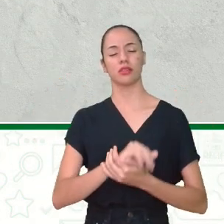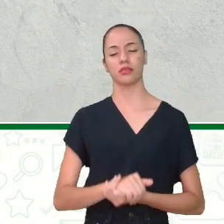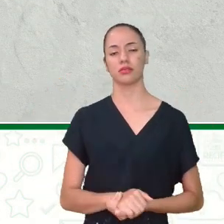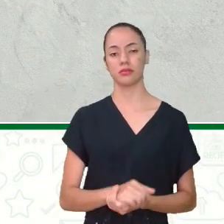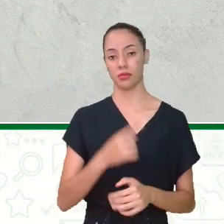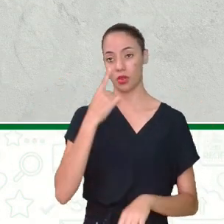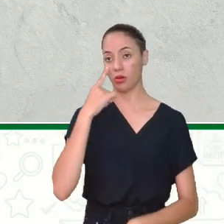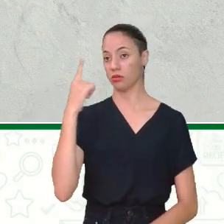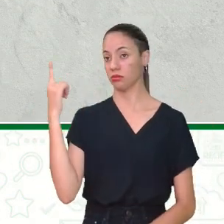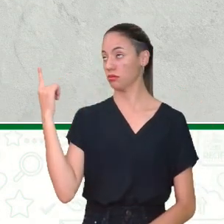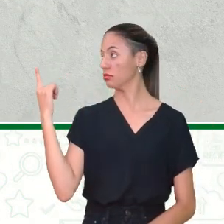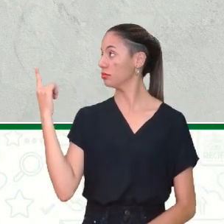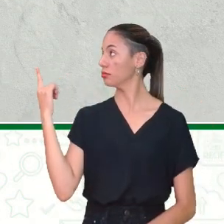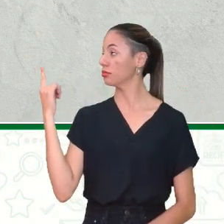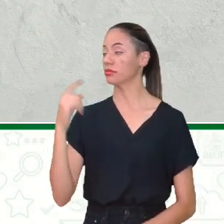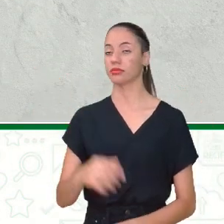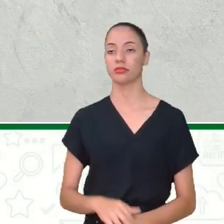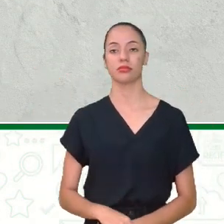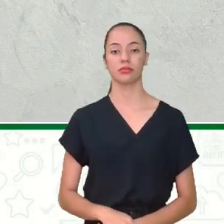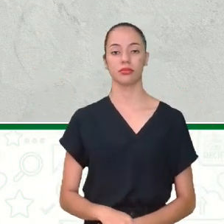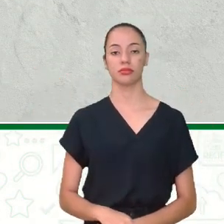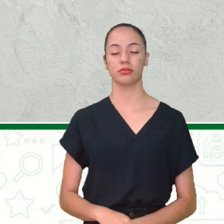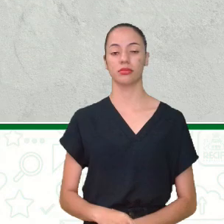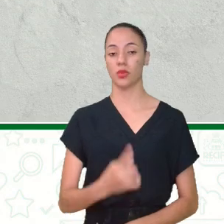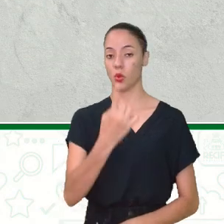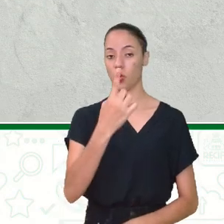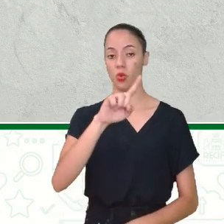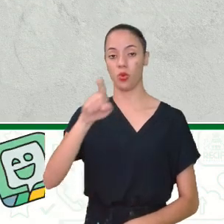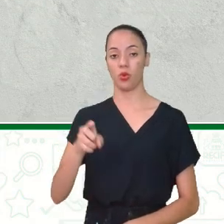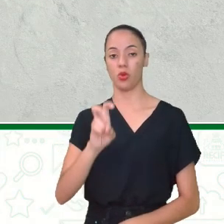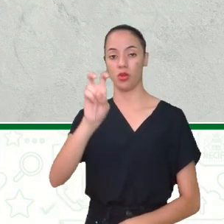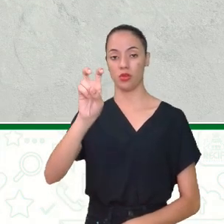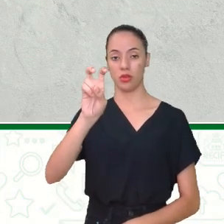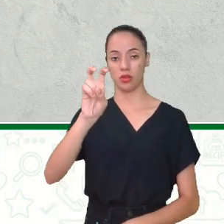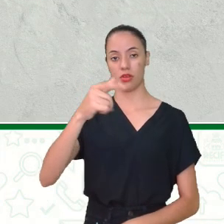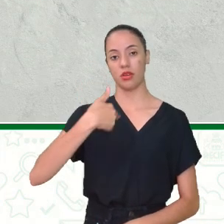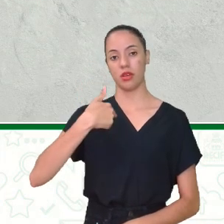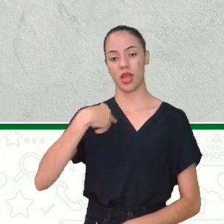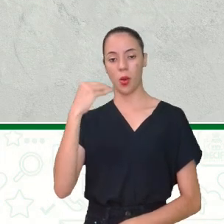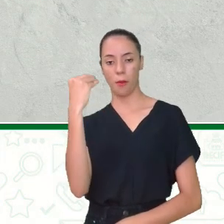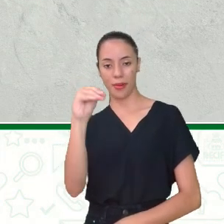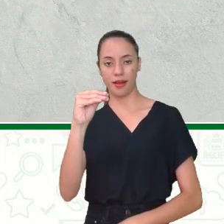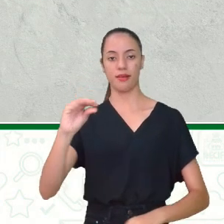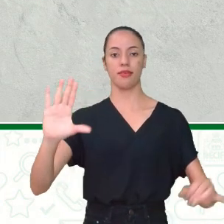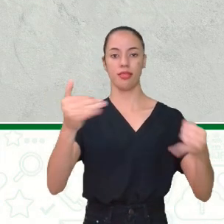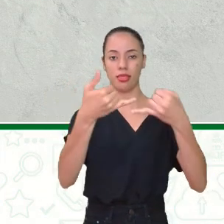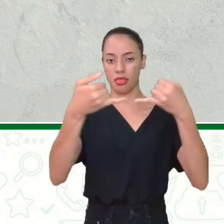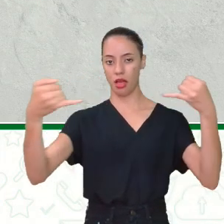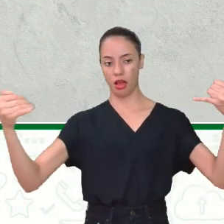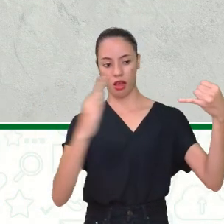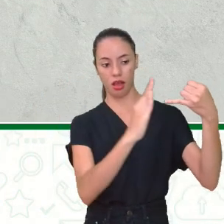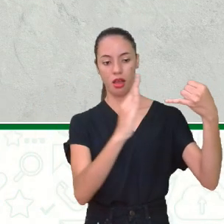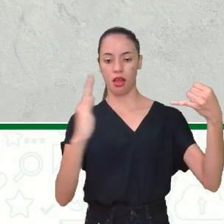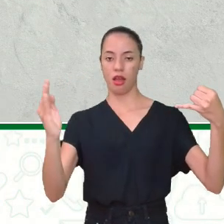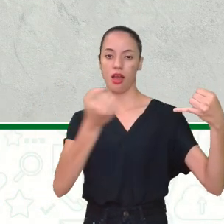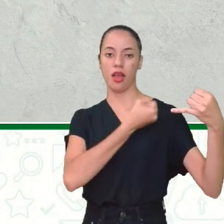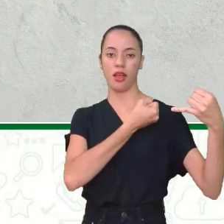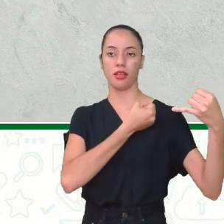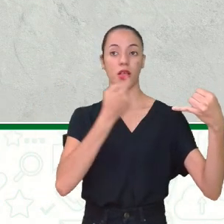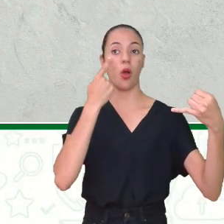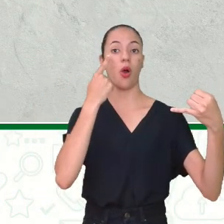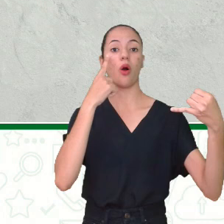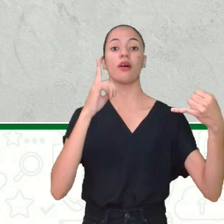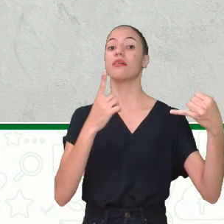vocês, olha só. 1,5, né? E aí eu marquei na reta, olha só, a setinha